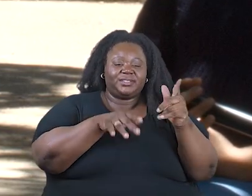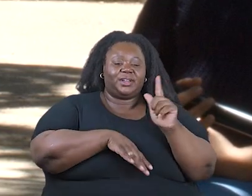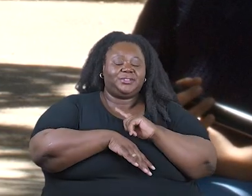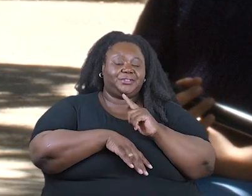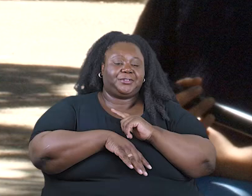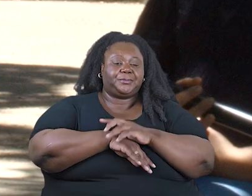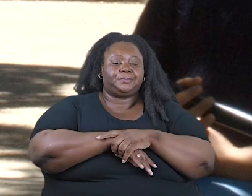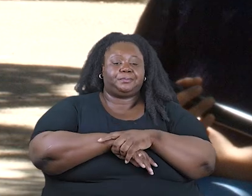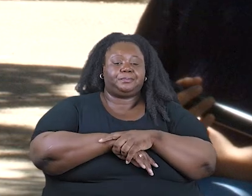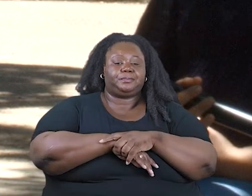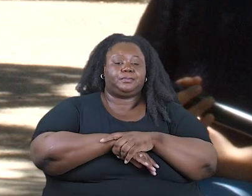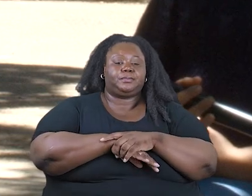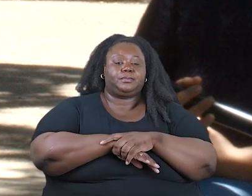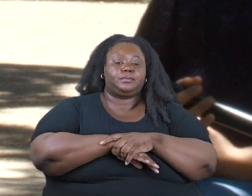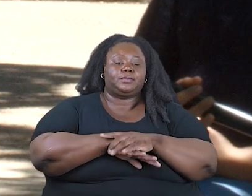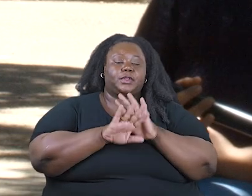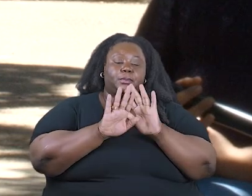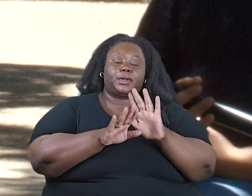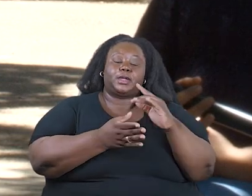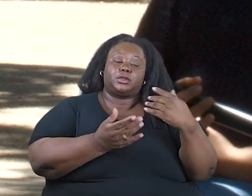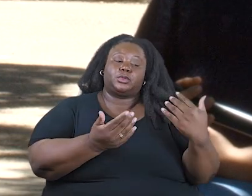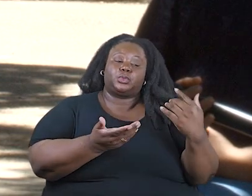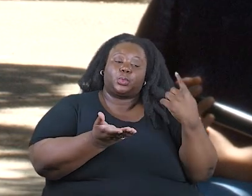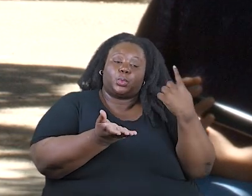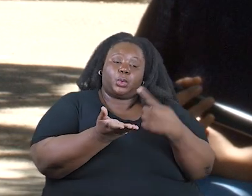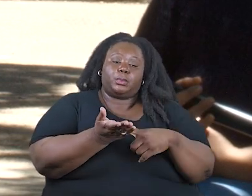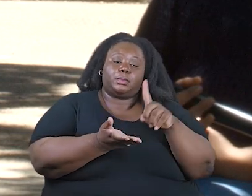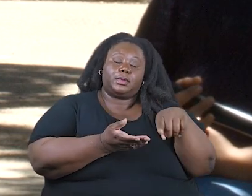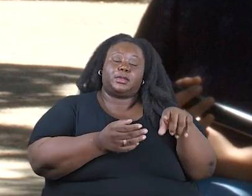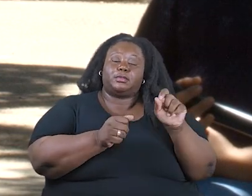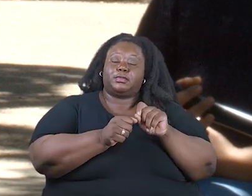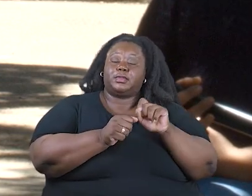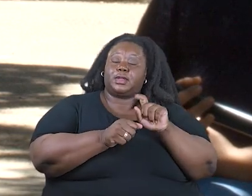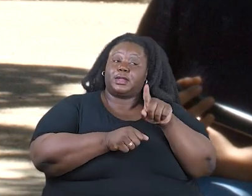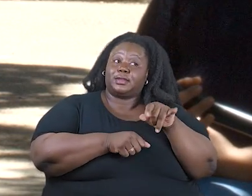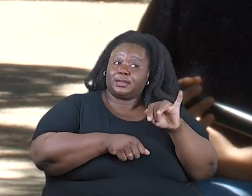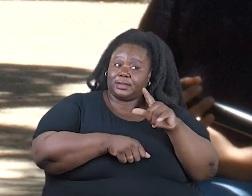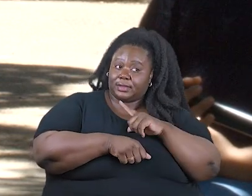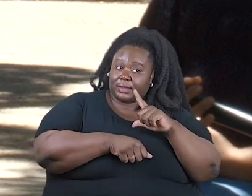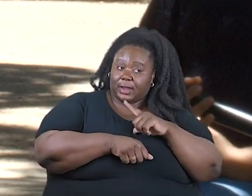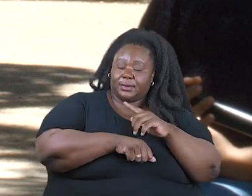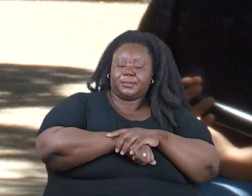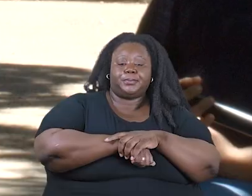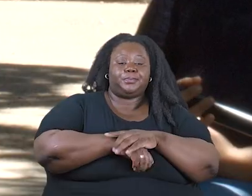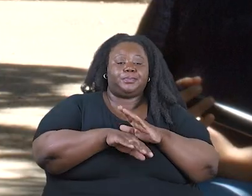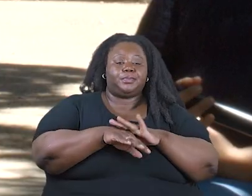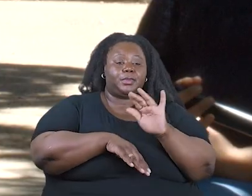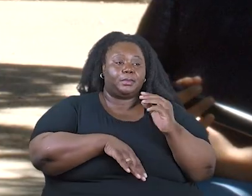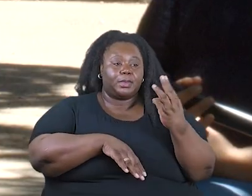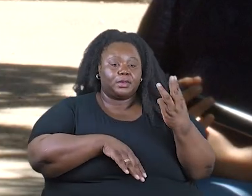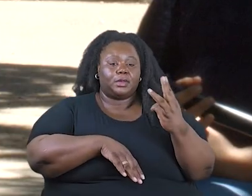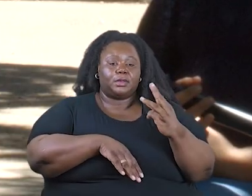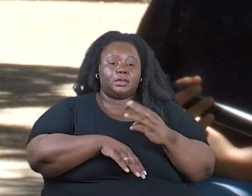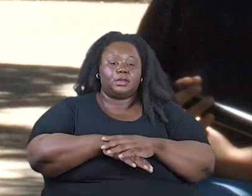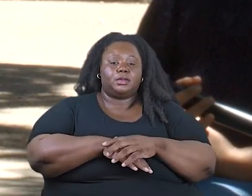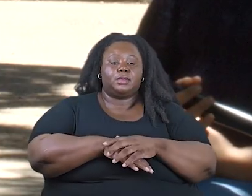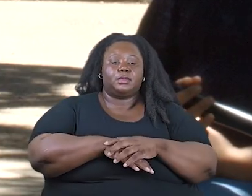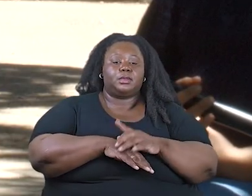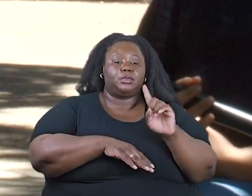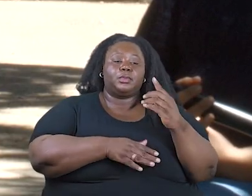tinham. Só que o acordo que eles fizeram é que, mesmo que tenha mais de 3, eles não